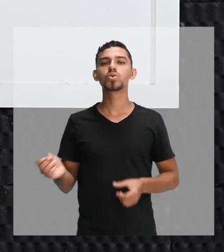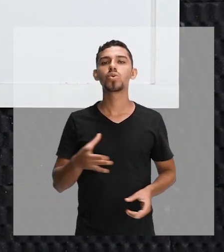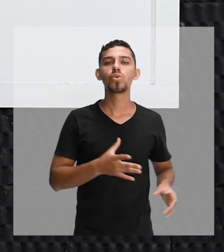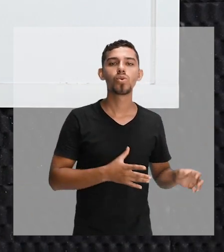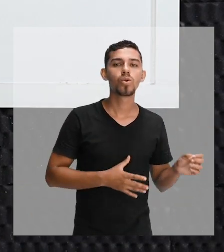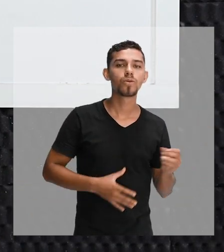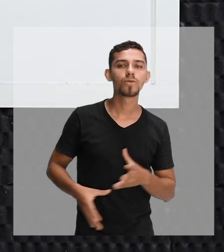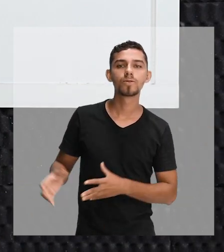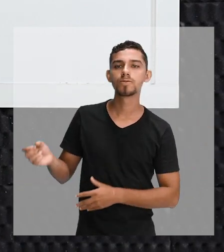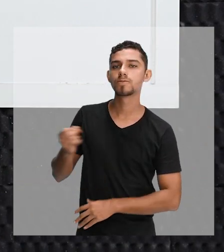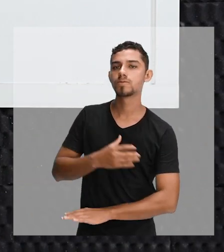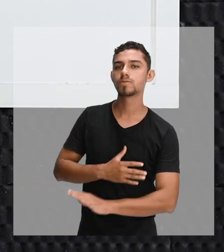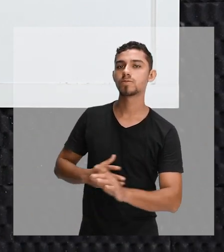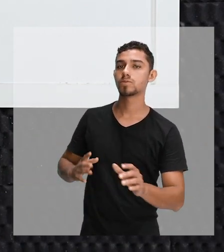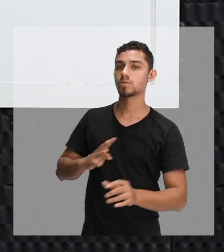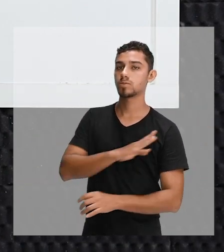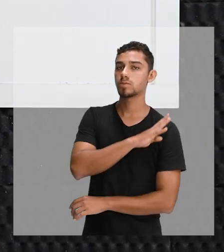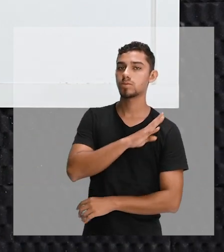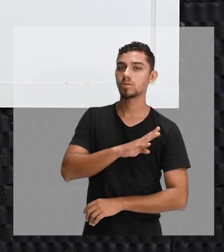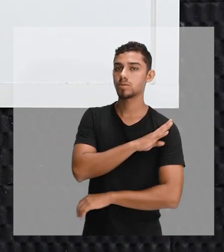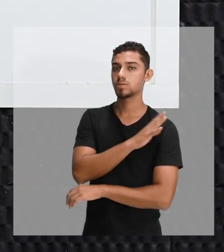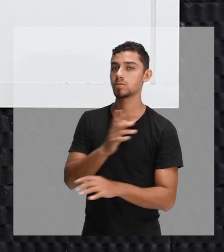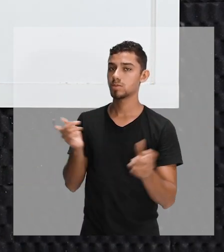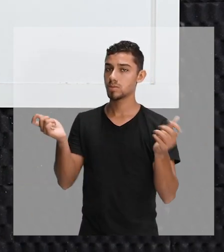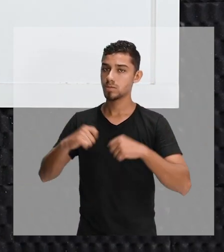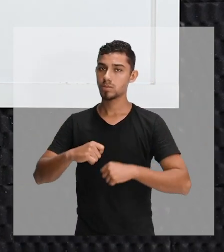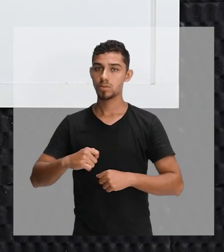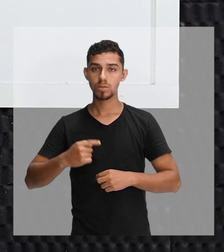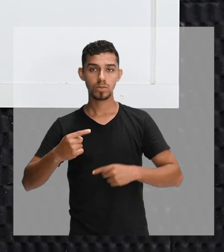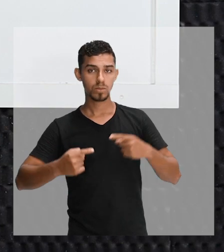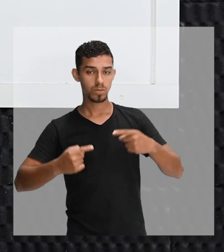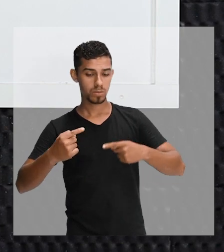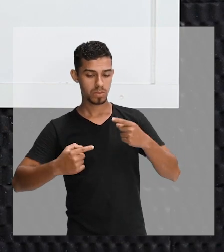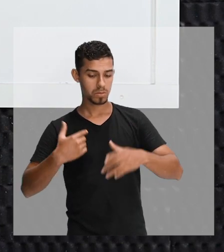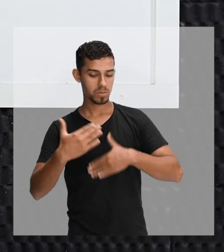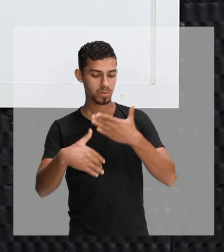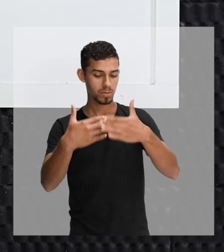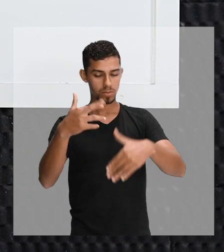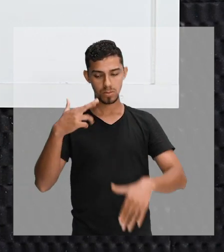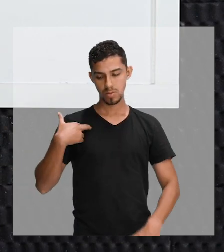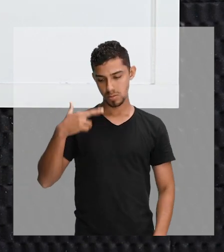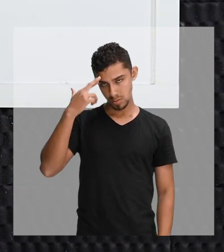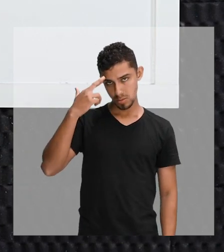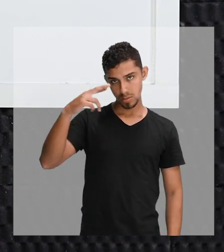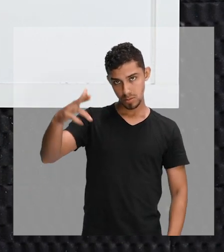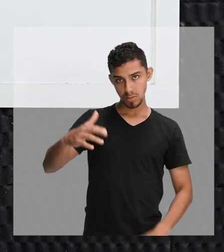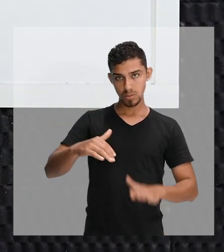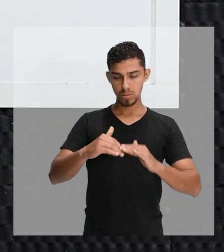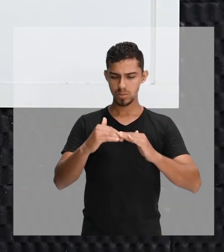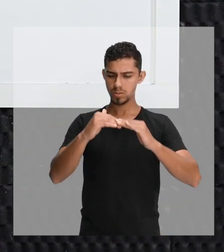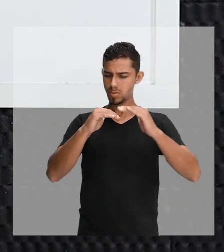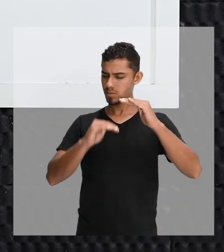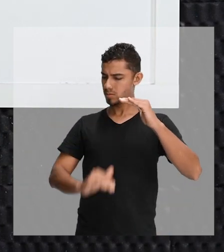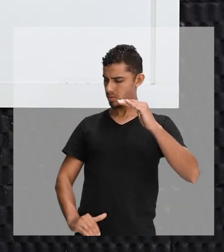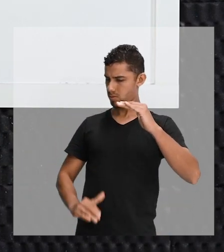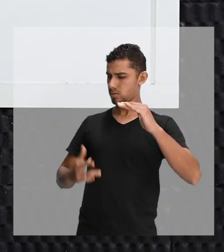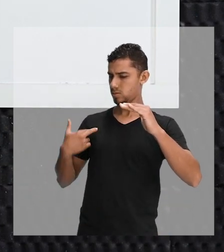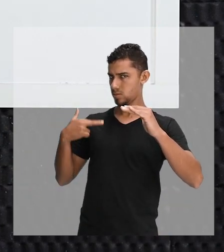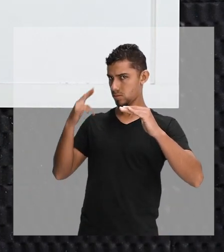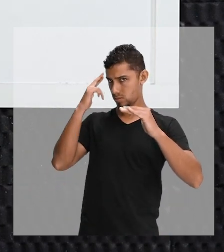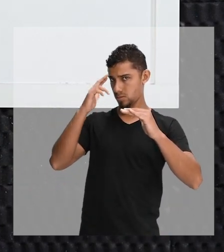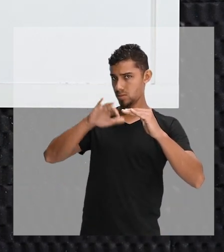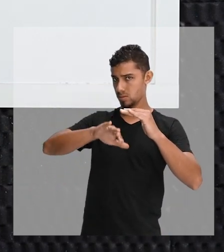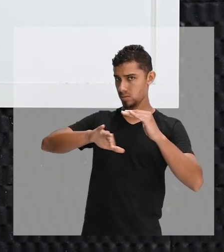nova condição de se fazer política para além da religião, deixando a religião já um pouco mais de